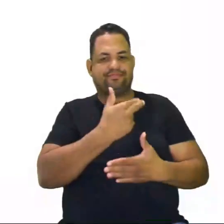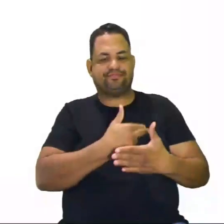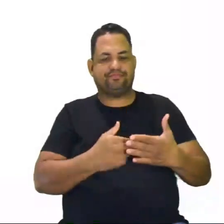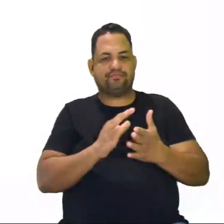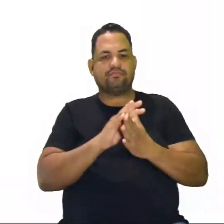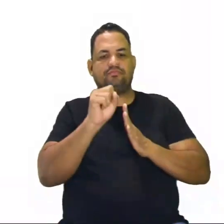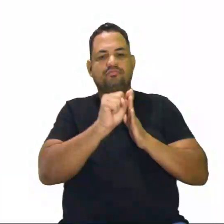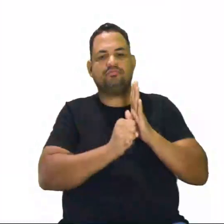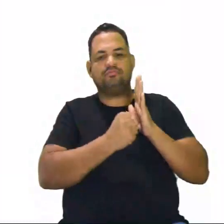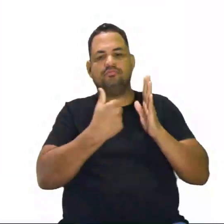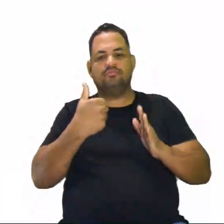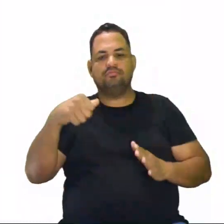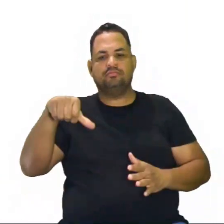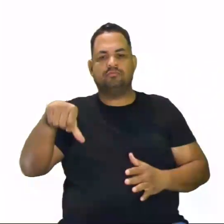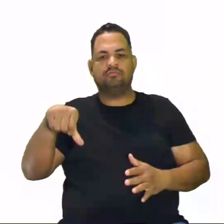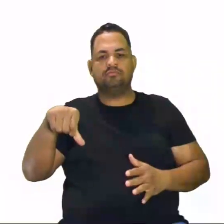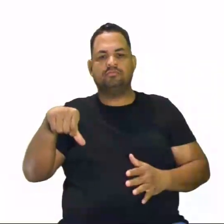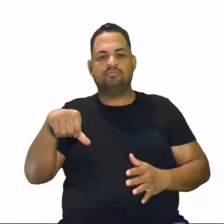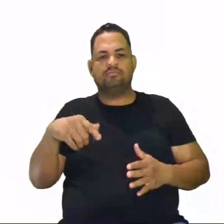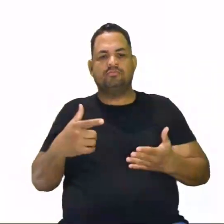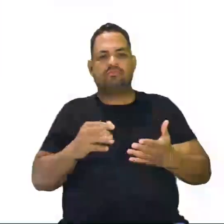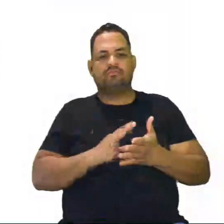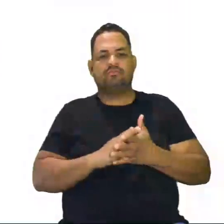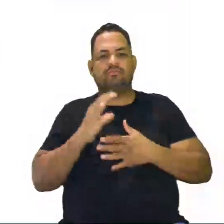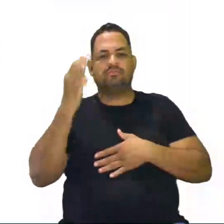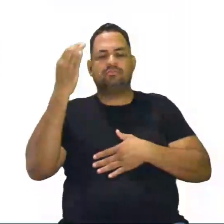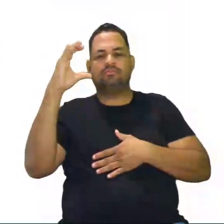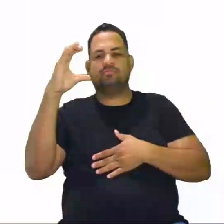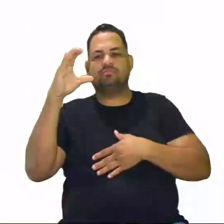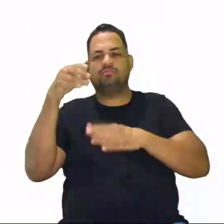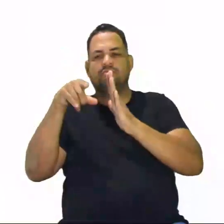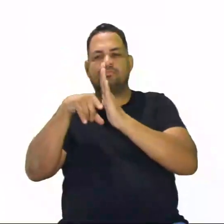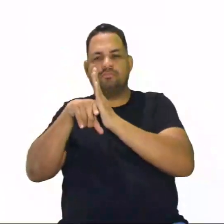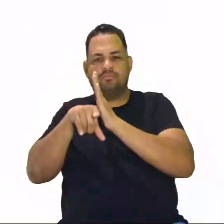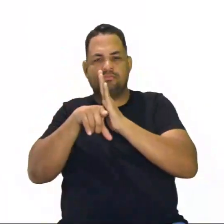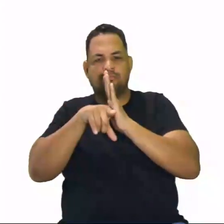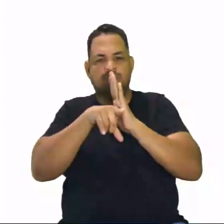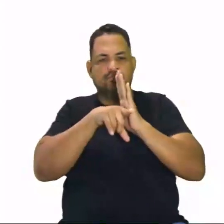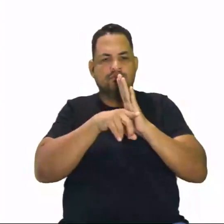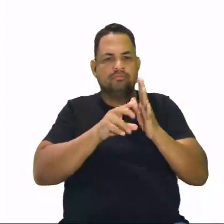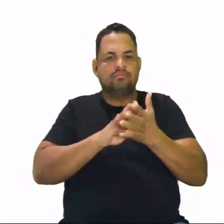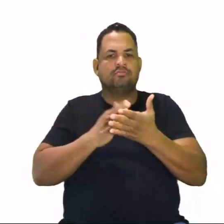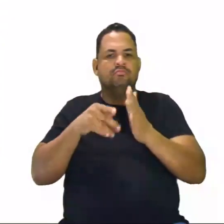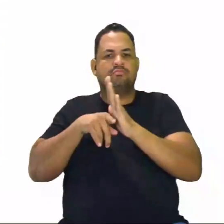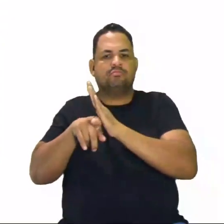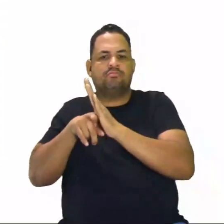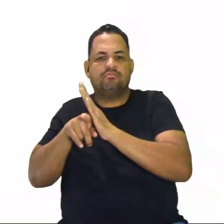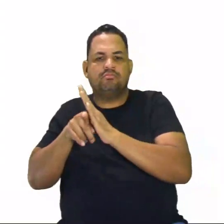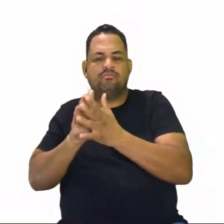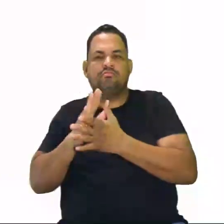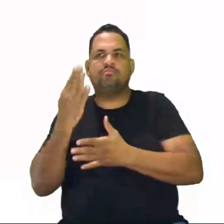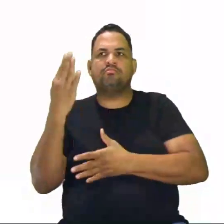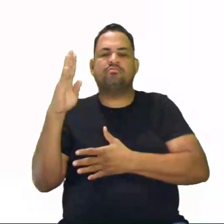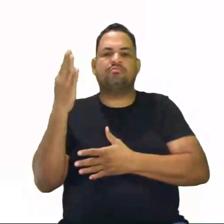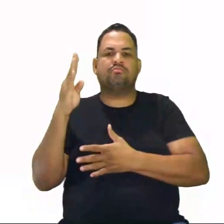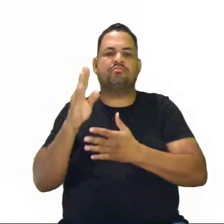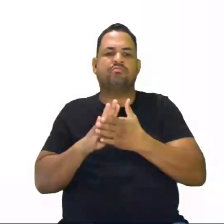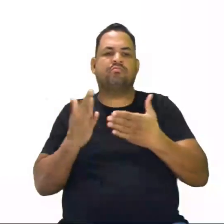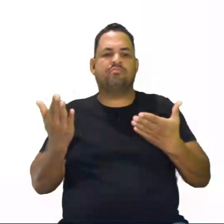século XIX, onde a ciência, ela procurava